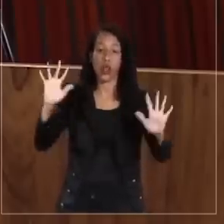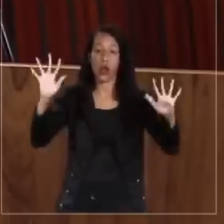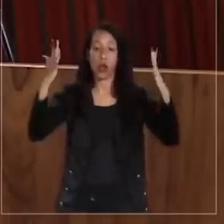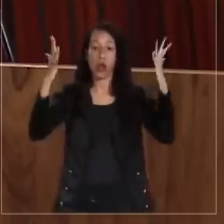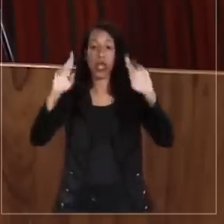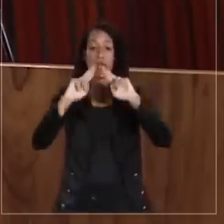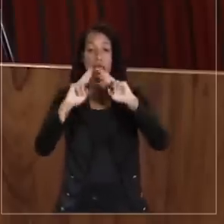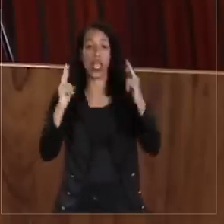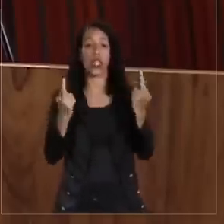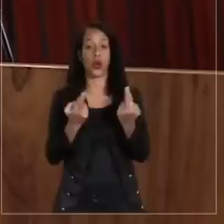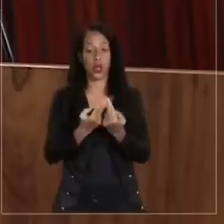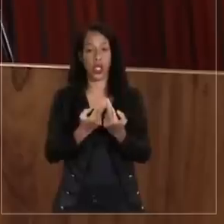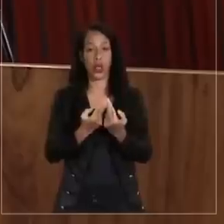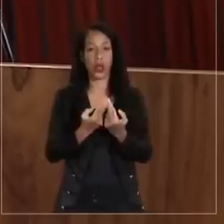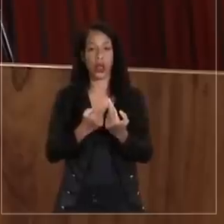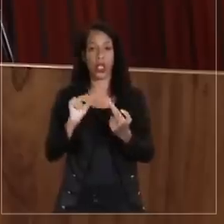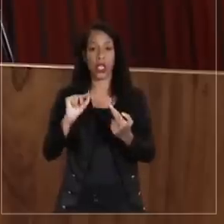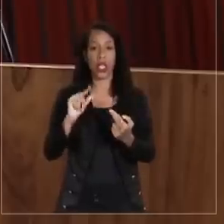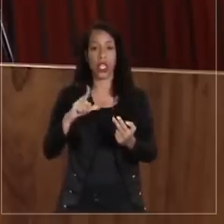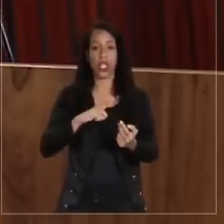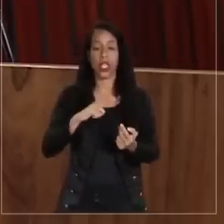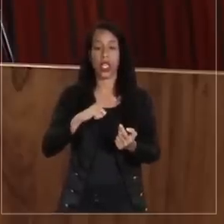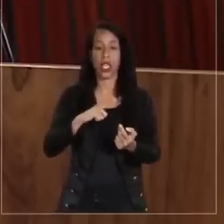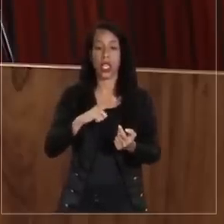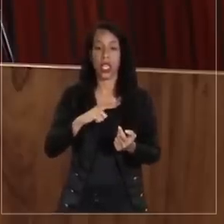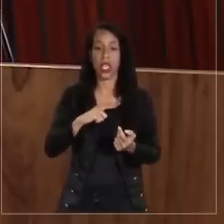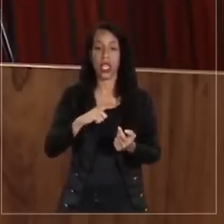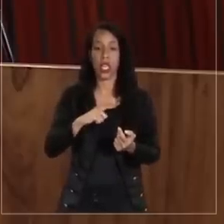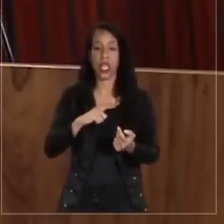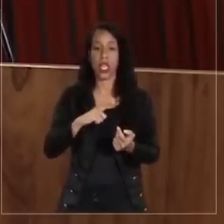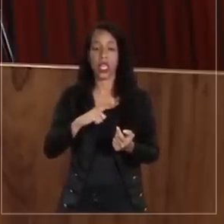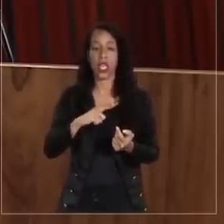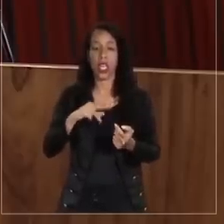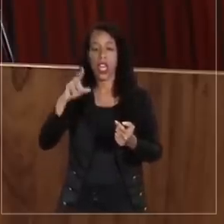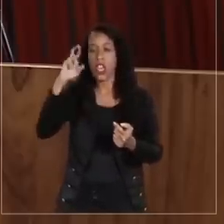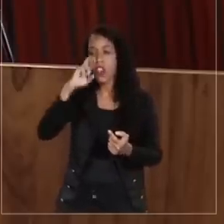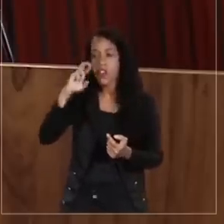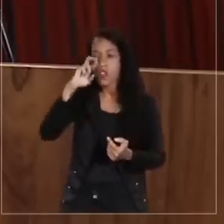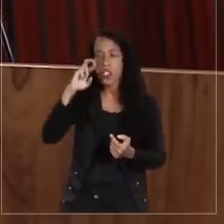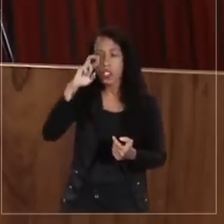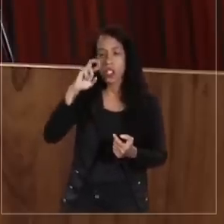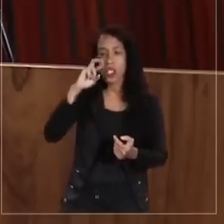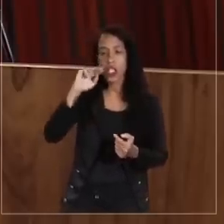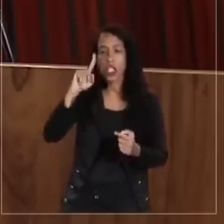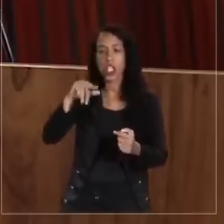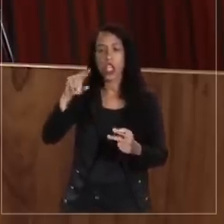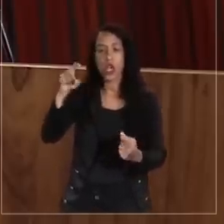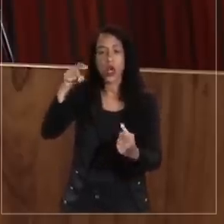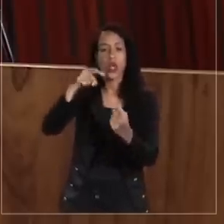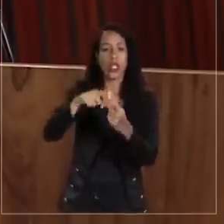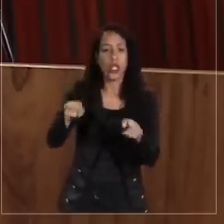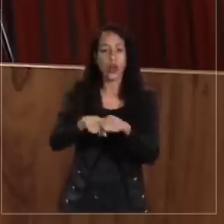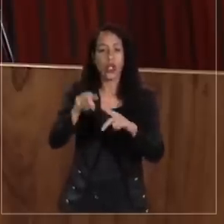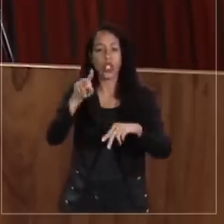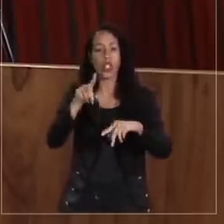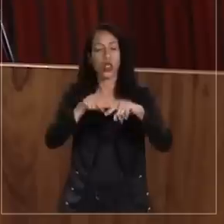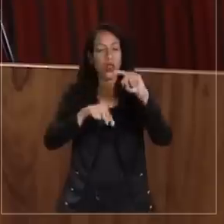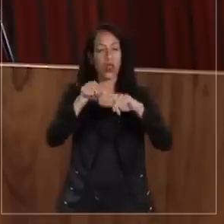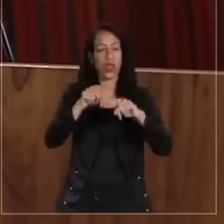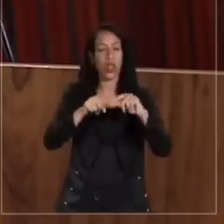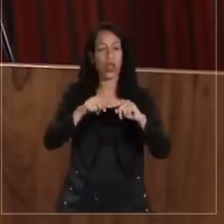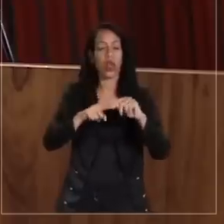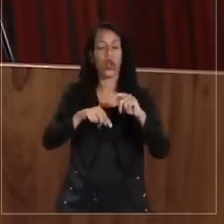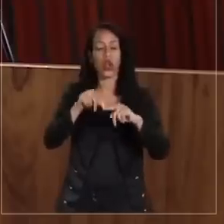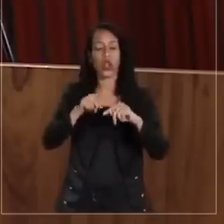na reunião, que é o objeto precípuo aqui investigado e objeto deste julgamento. Também estou acompanhando o relator,